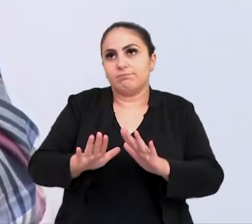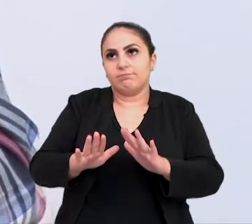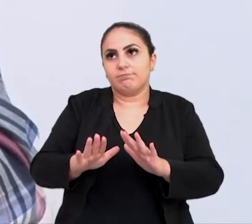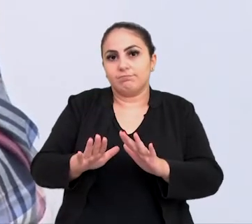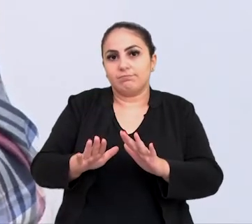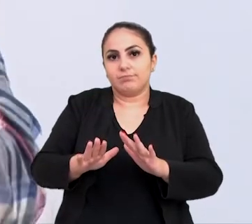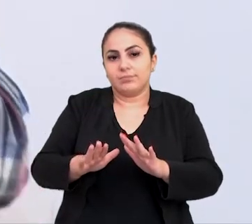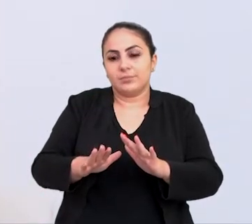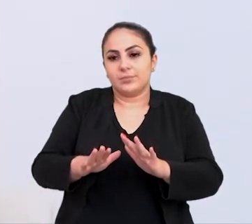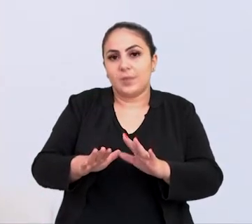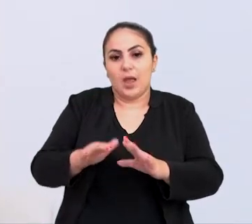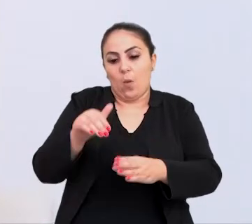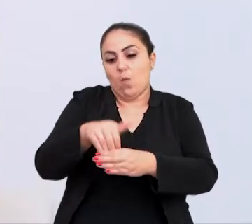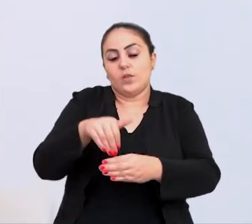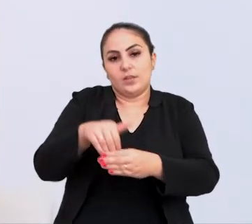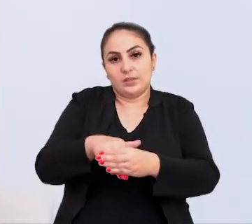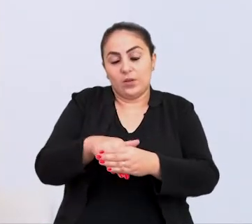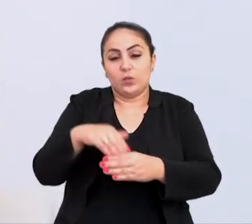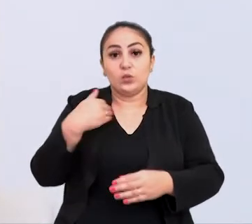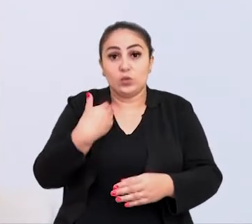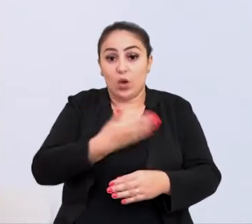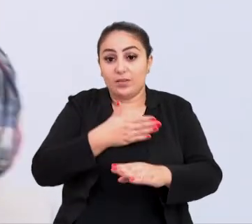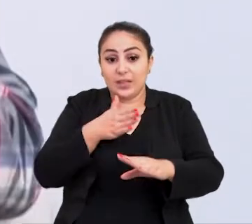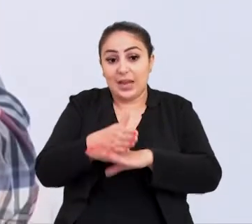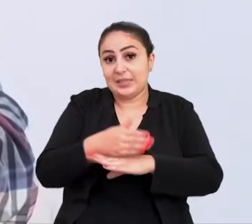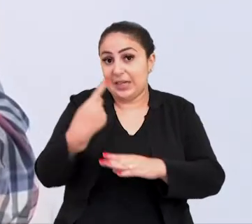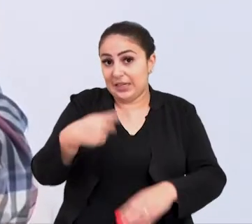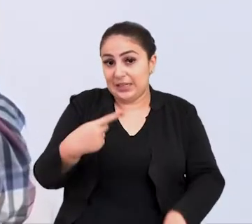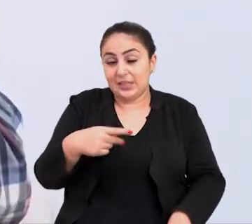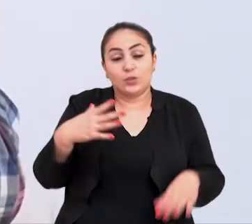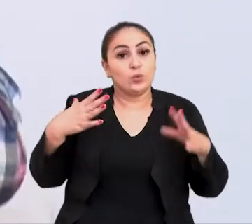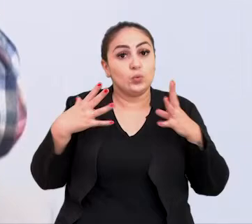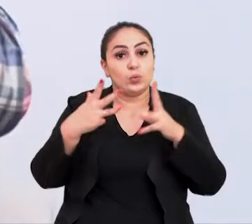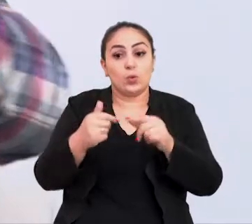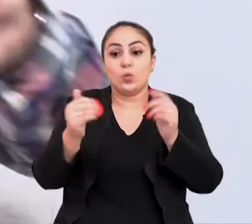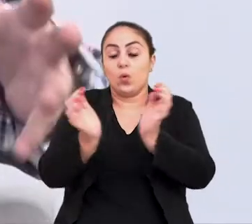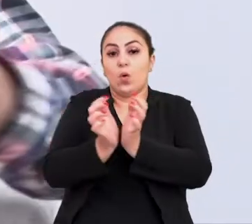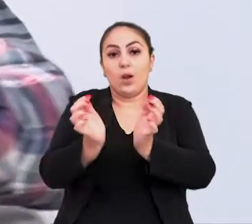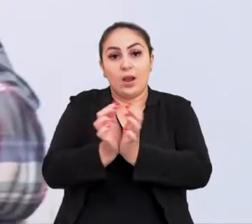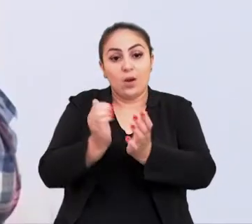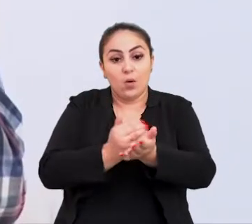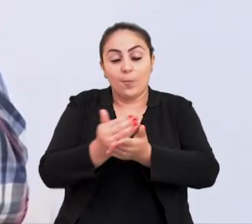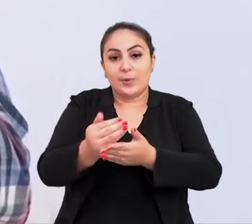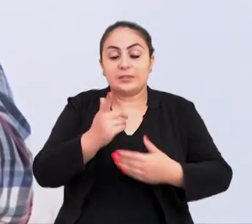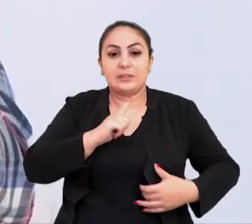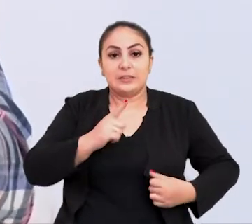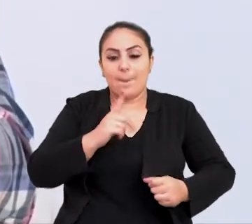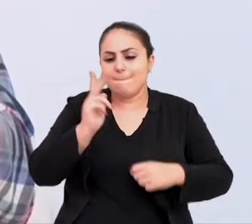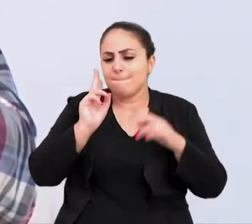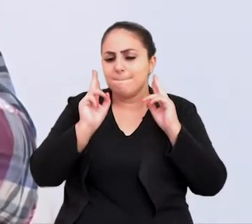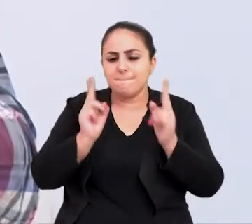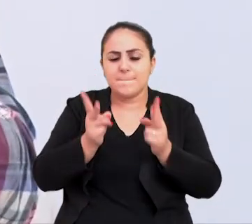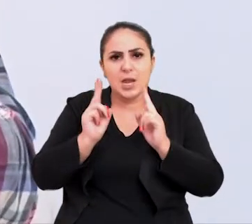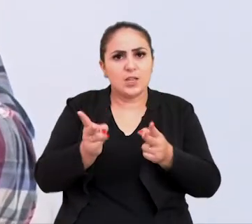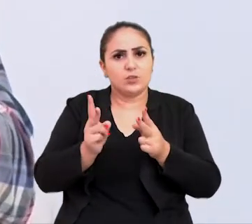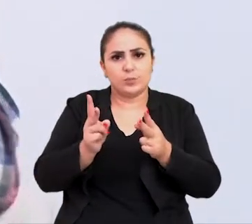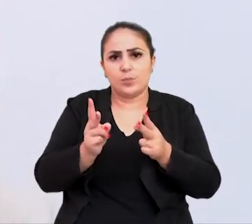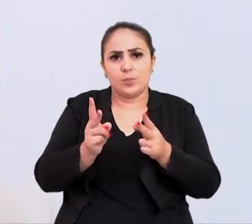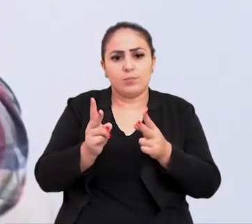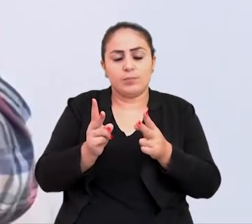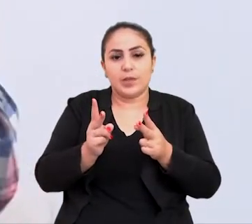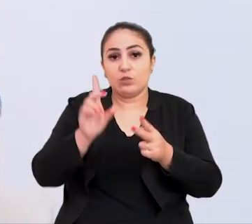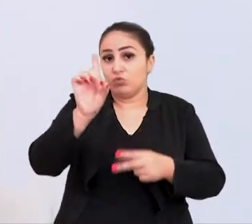fica nas urnas. Quando a gente entra para cá, todos os colegas passam a ter o